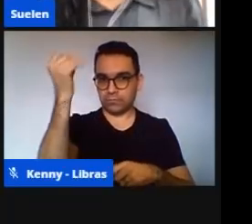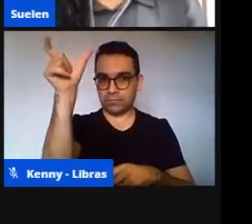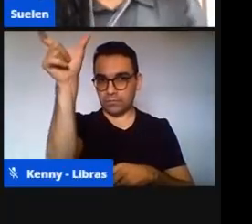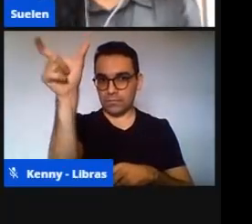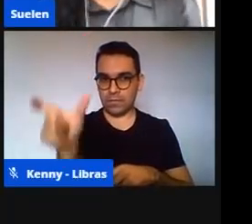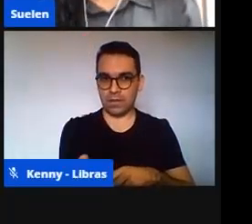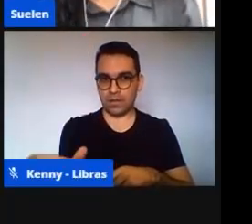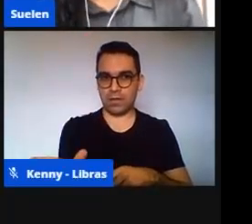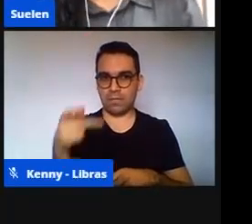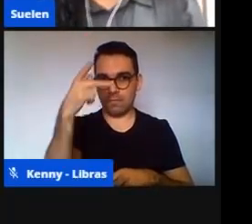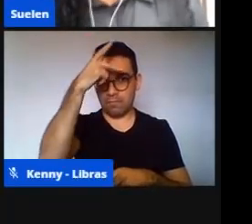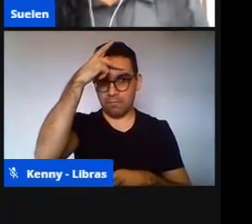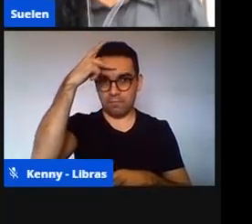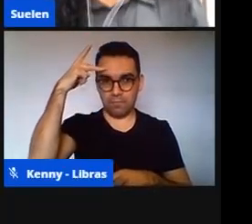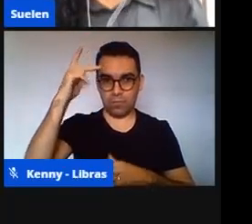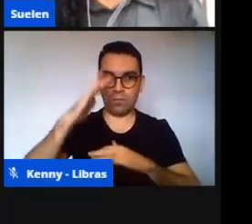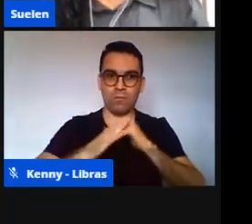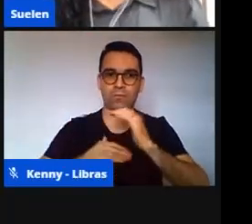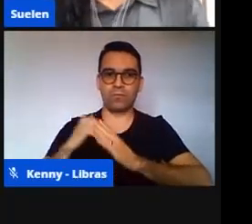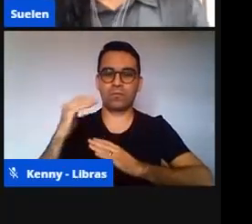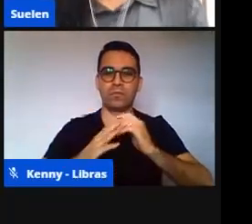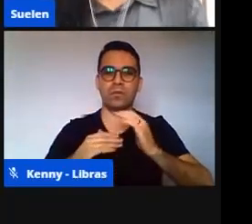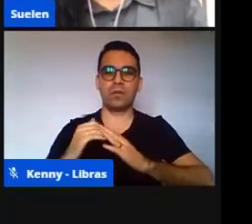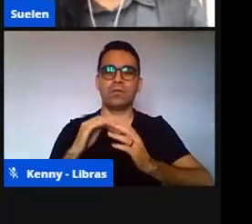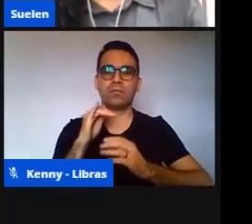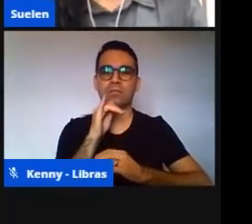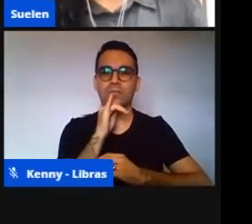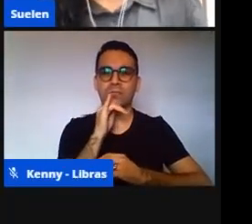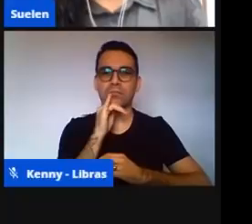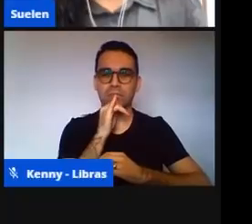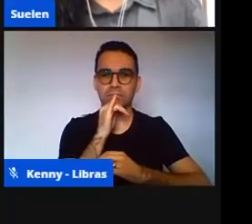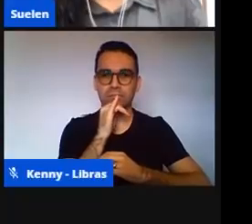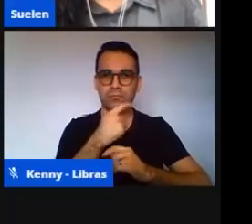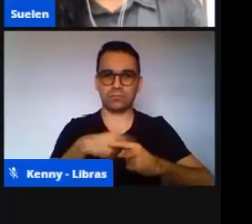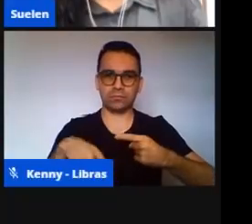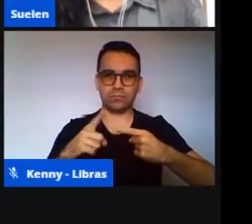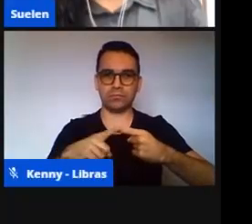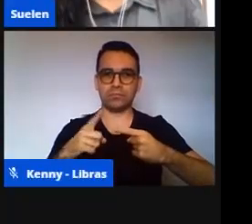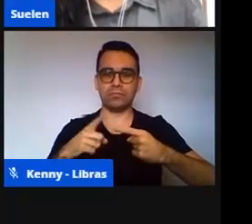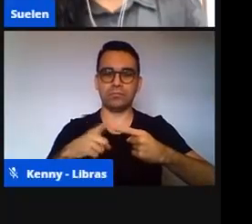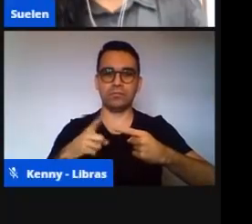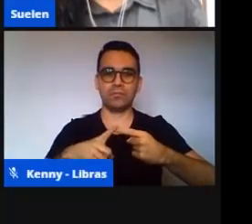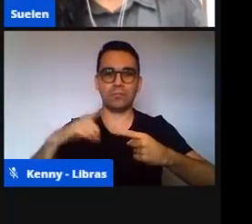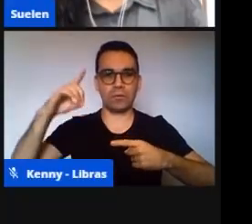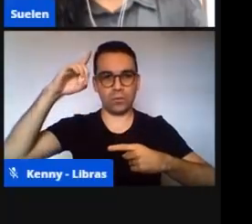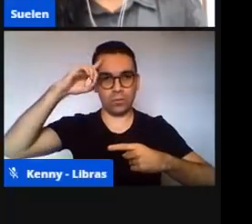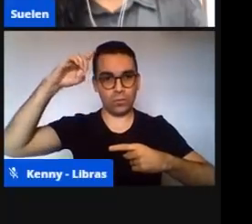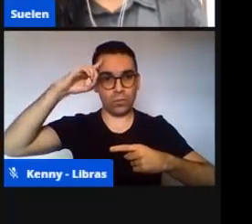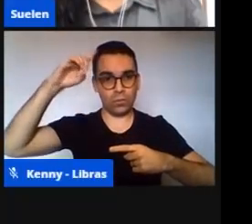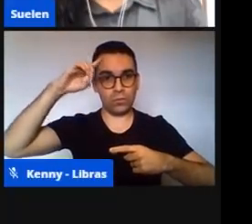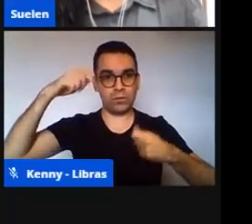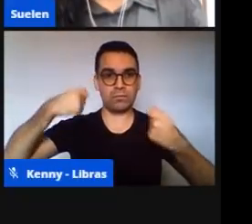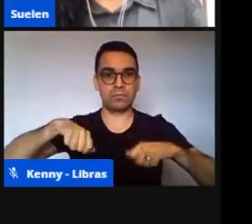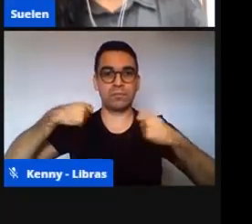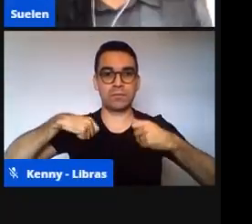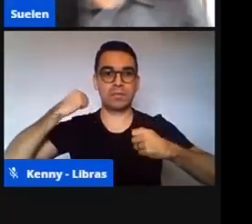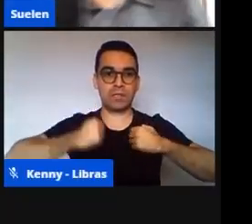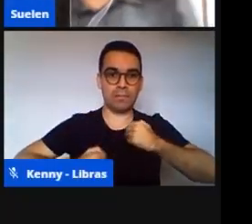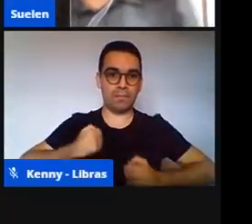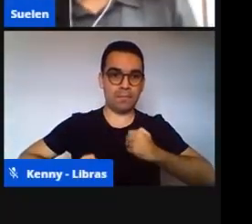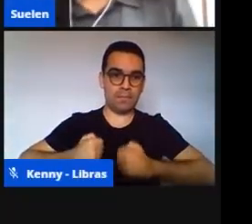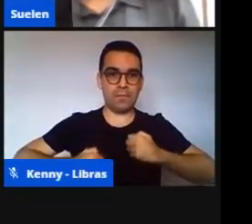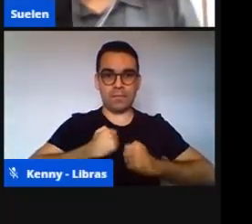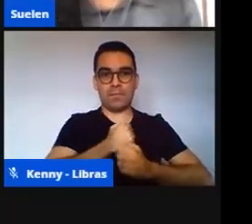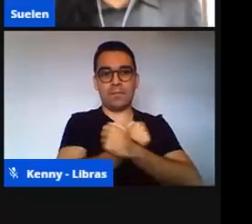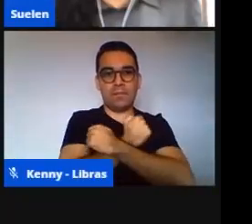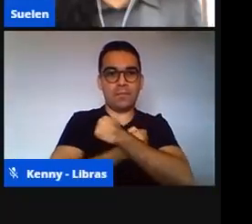banho diariamente, não utilizar maquiagem no ambiente de trabalho, lembrando que a gente pode contaminar